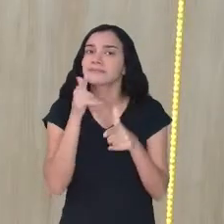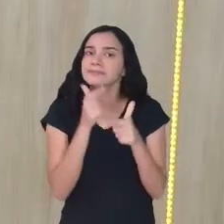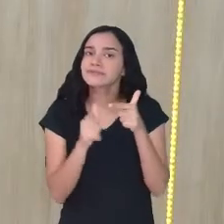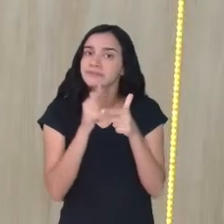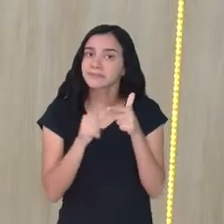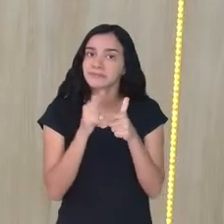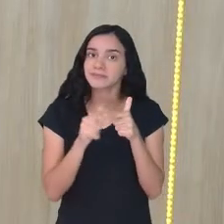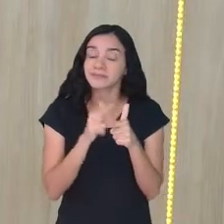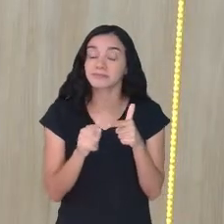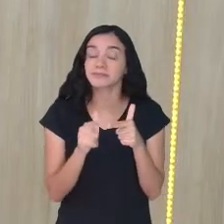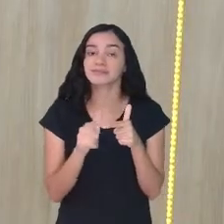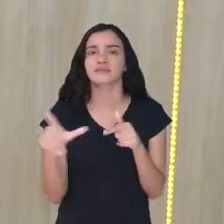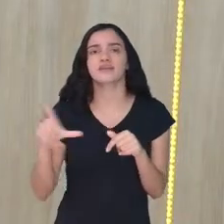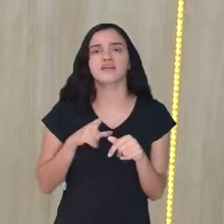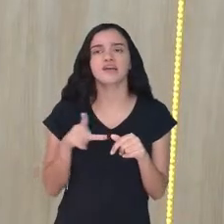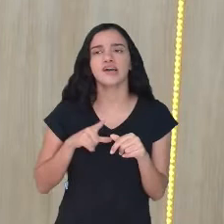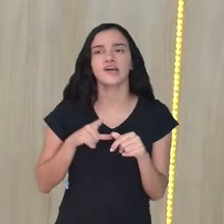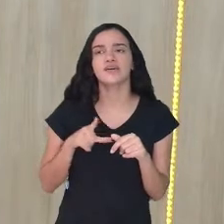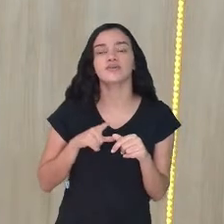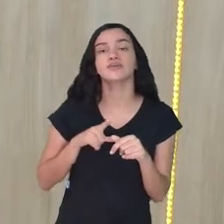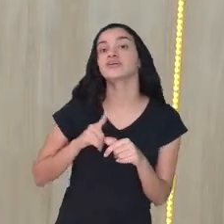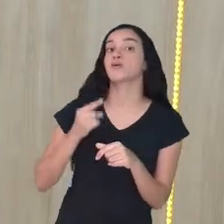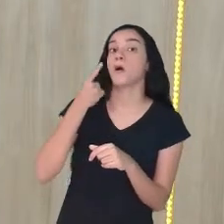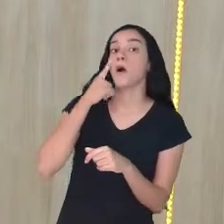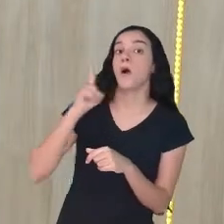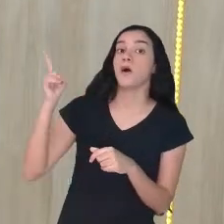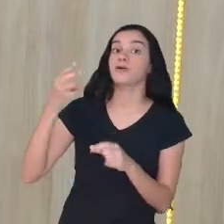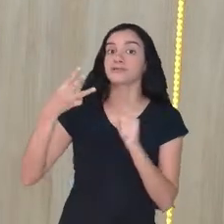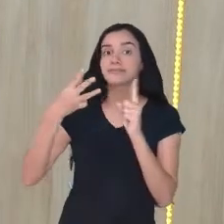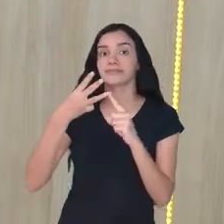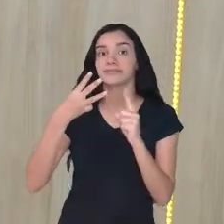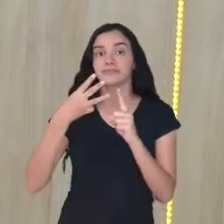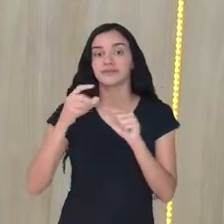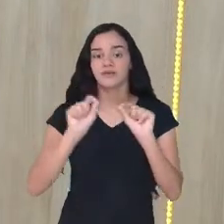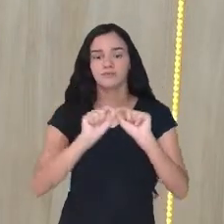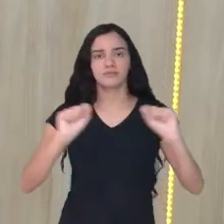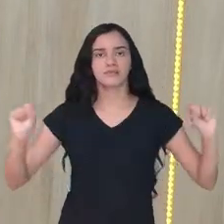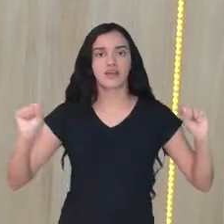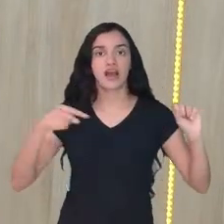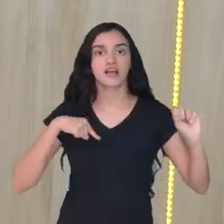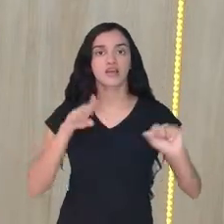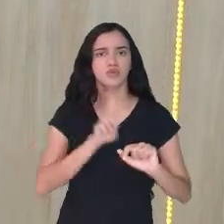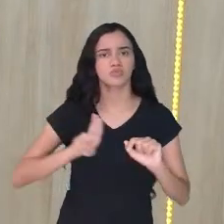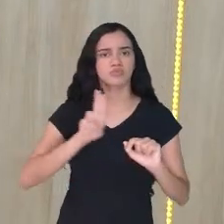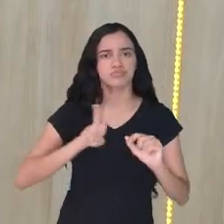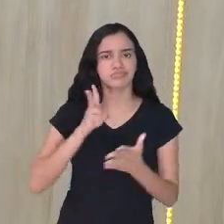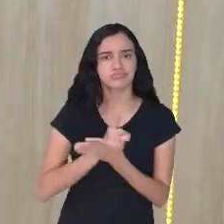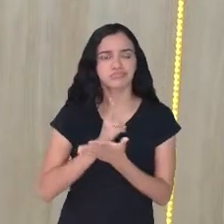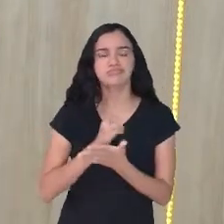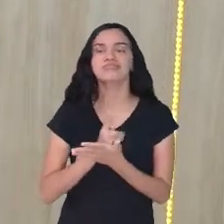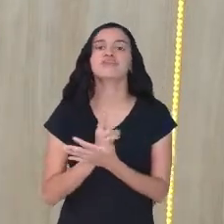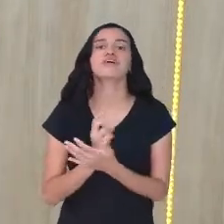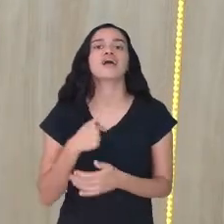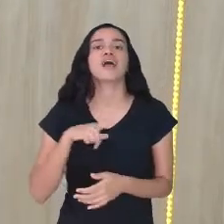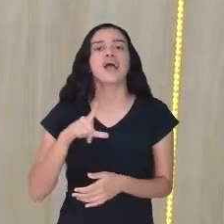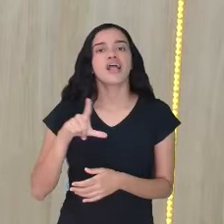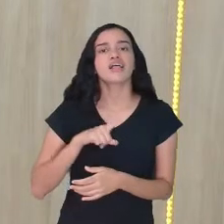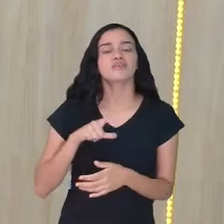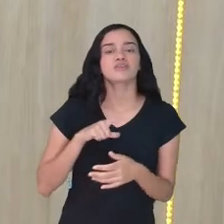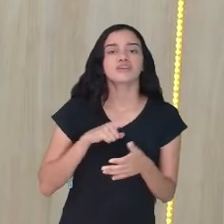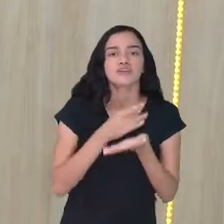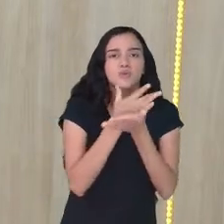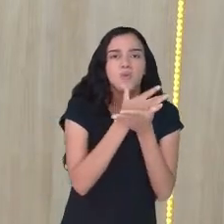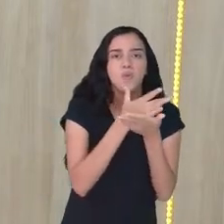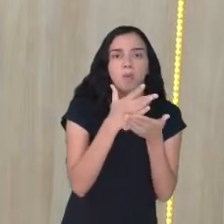problema. E eu tenho o segmento de reta, que é o que eu mais uso, né? Então, o segmento de reta eu tenho um